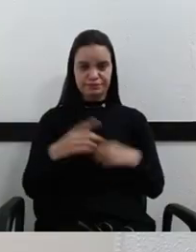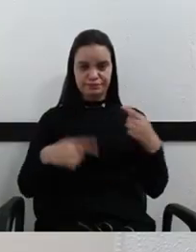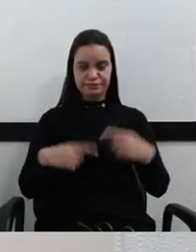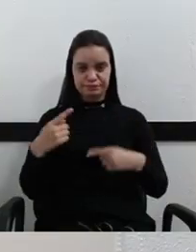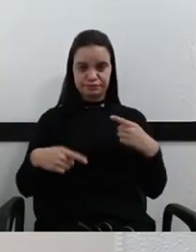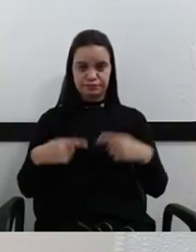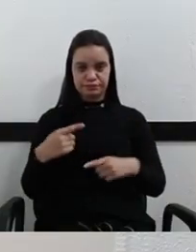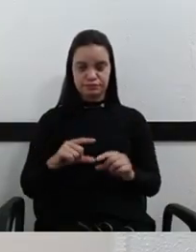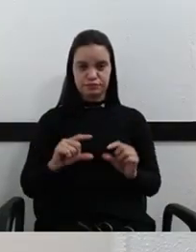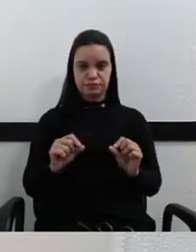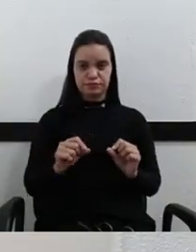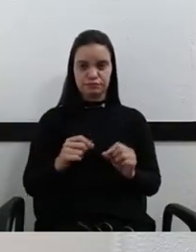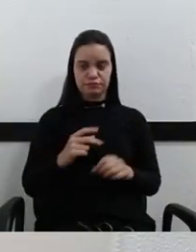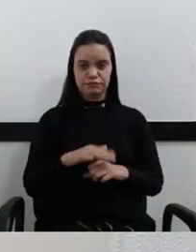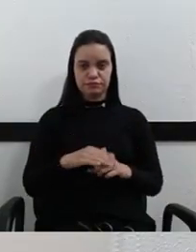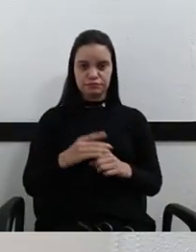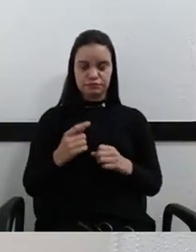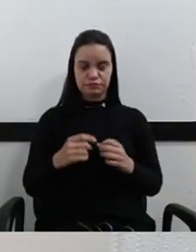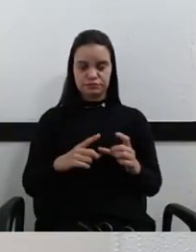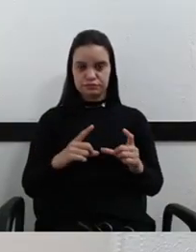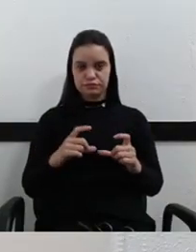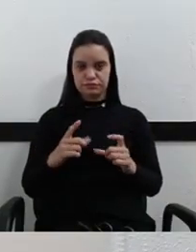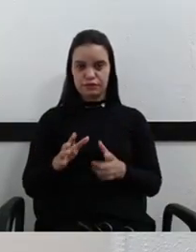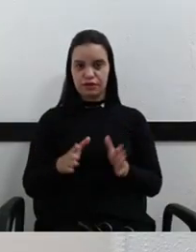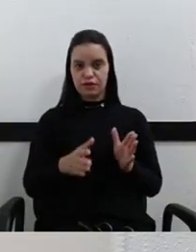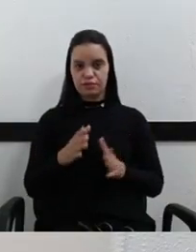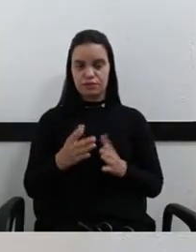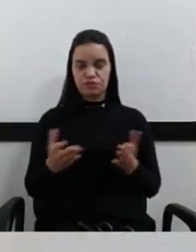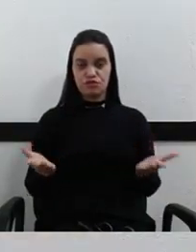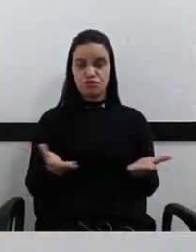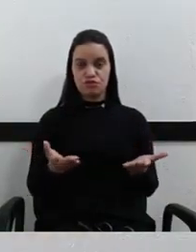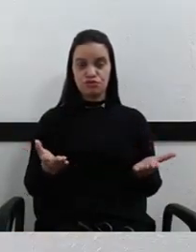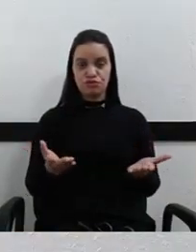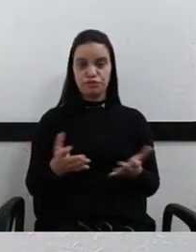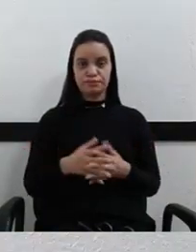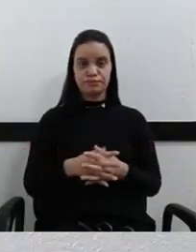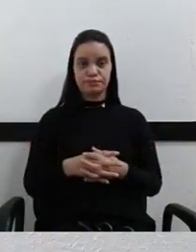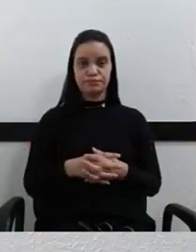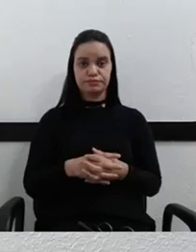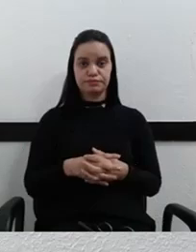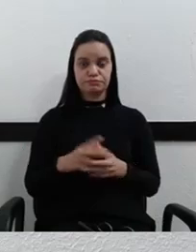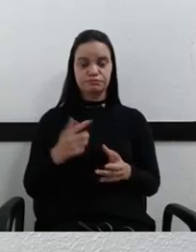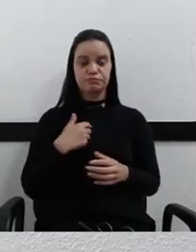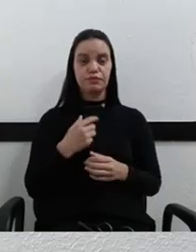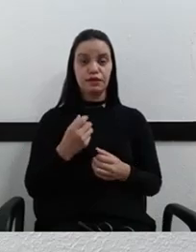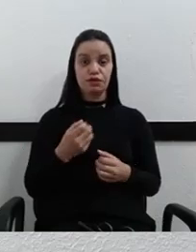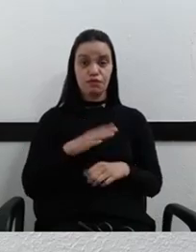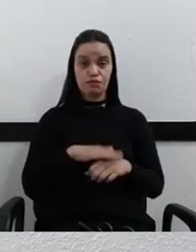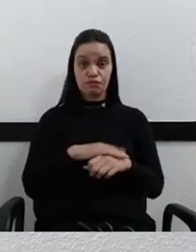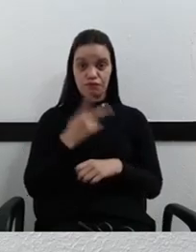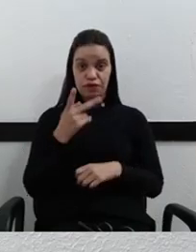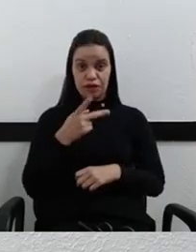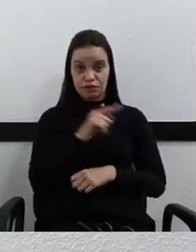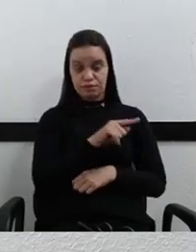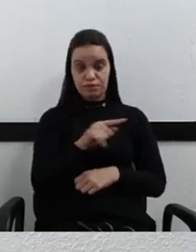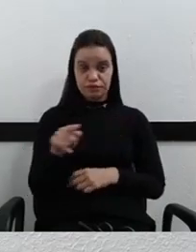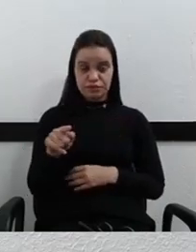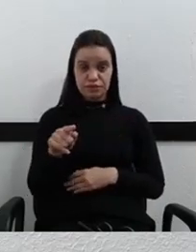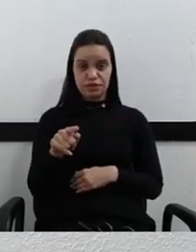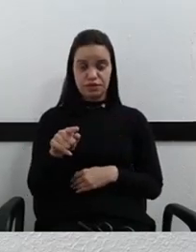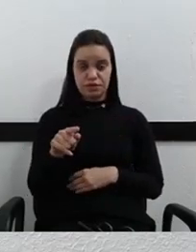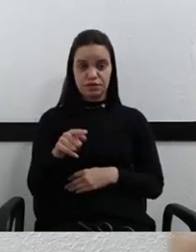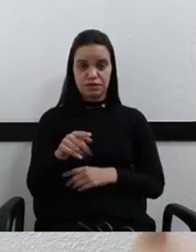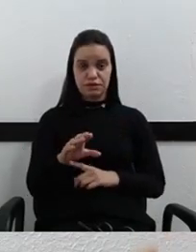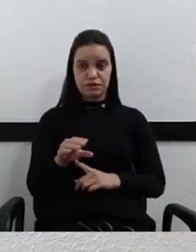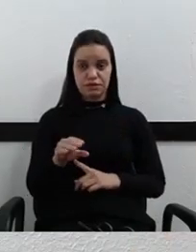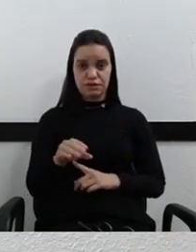e férias, dizendo que a fotografia era o momento de pedido de hoje. E aí eu estou falando para vocês, se as compensações